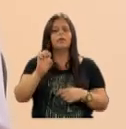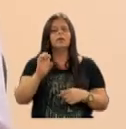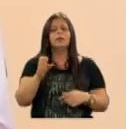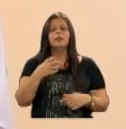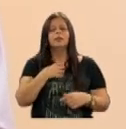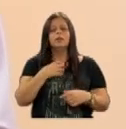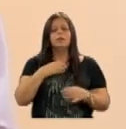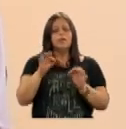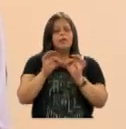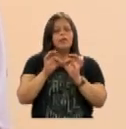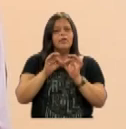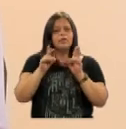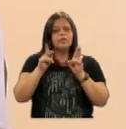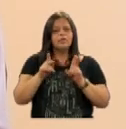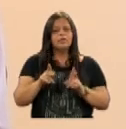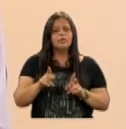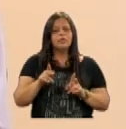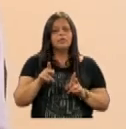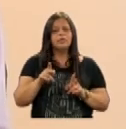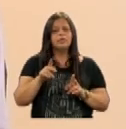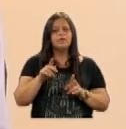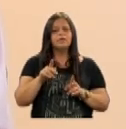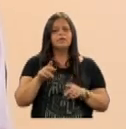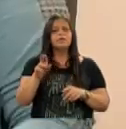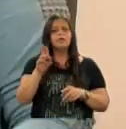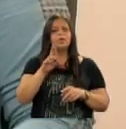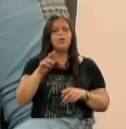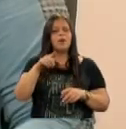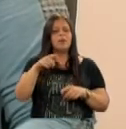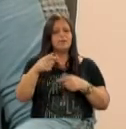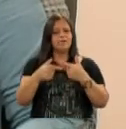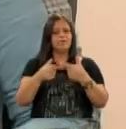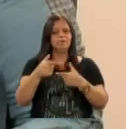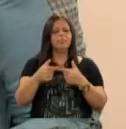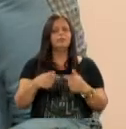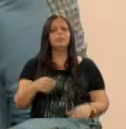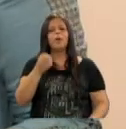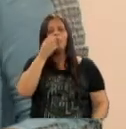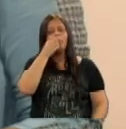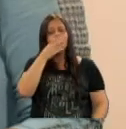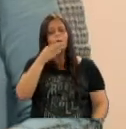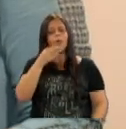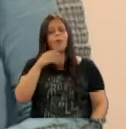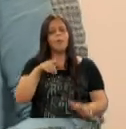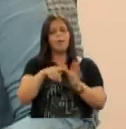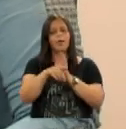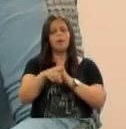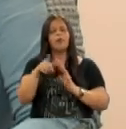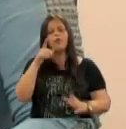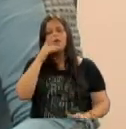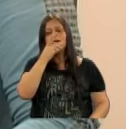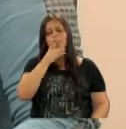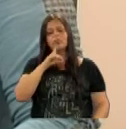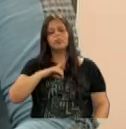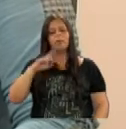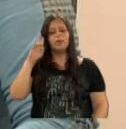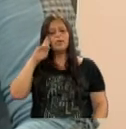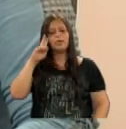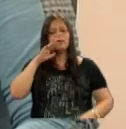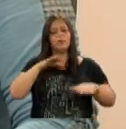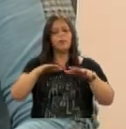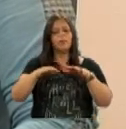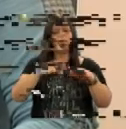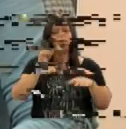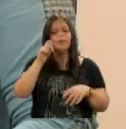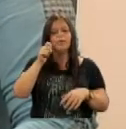formar as pessoas que são aí o usuário serviço é uma boa pergunta eu acho que nós temos uma história o movimento apaeano